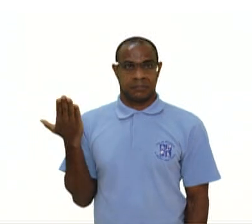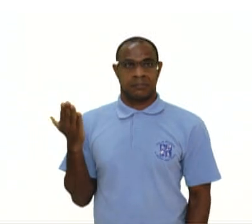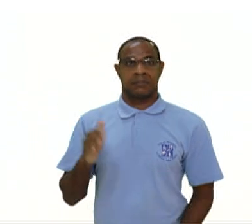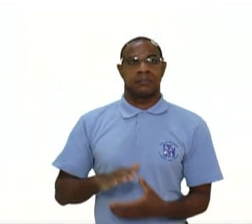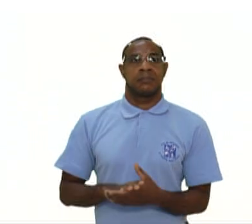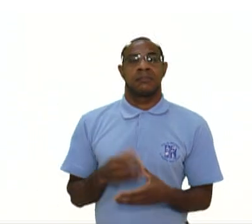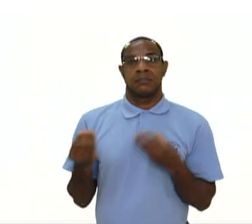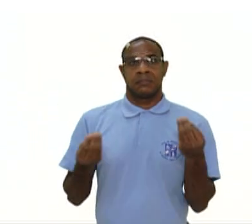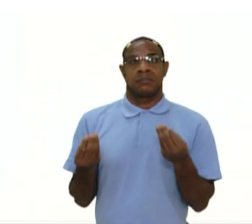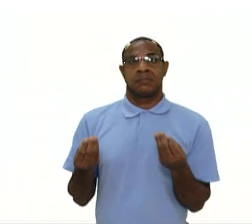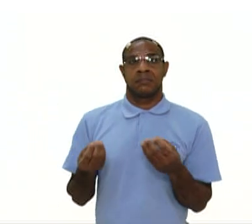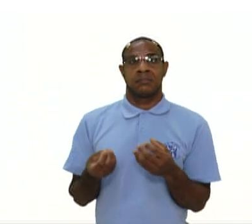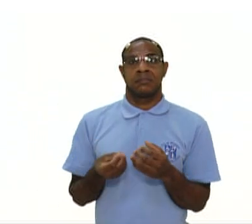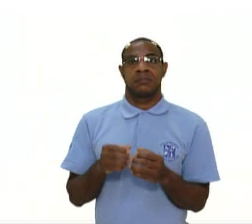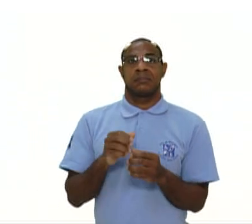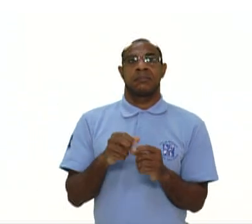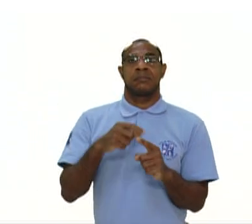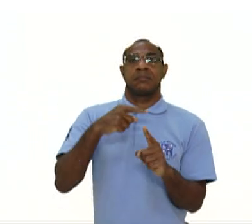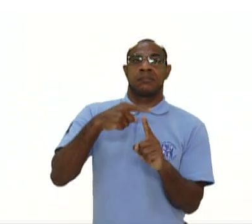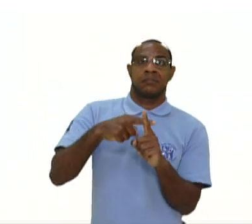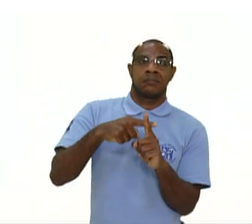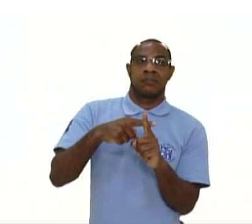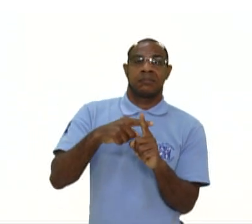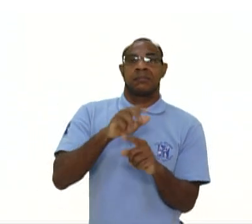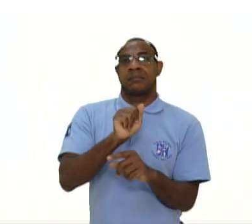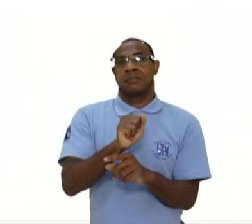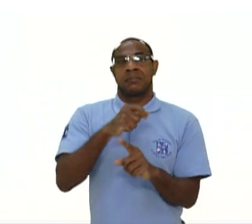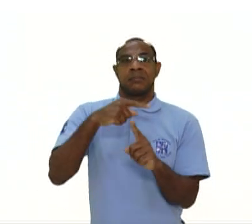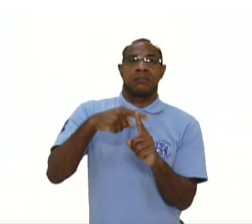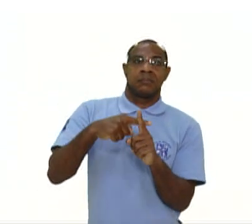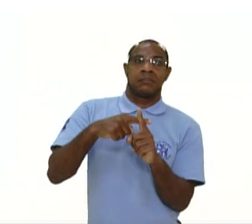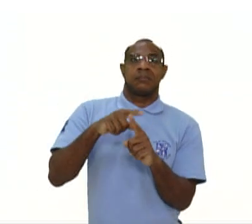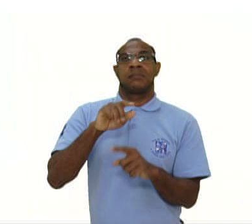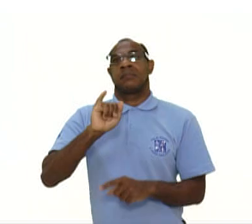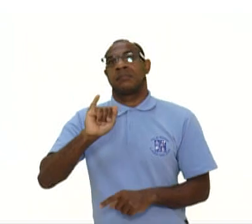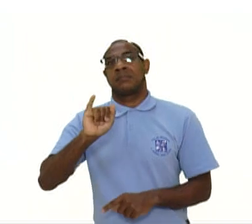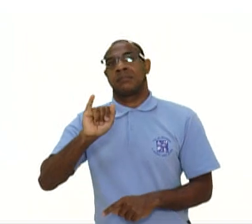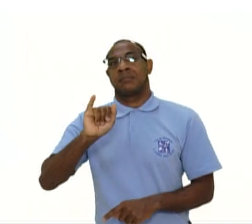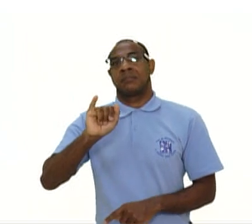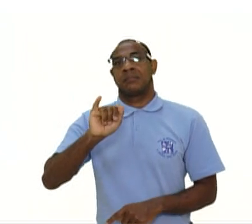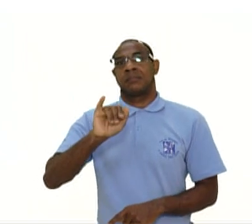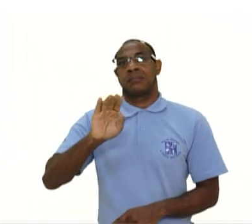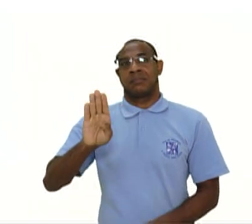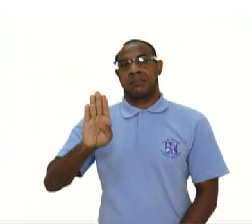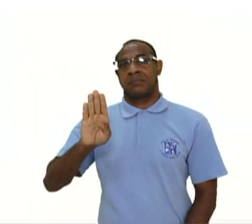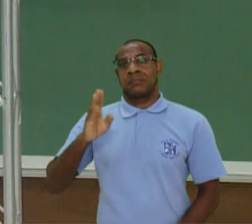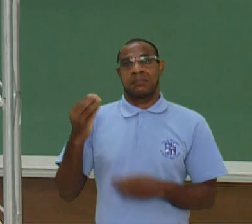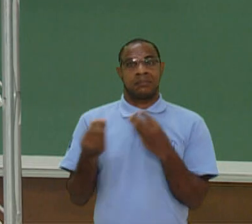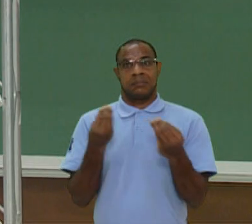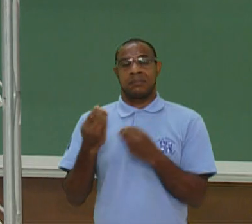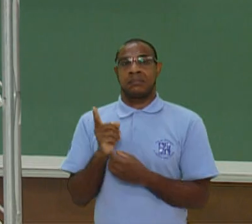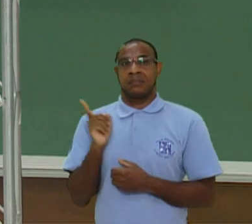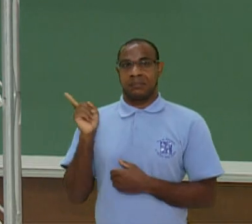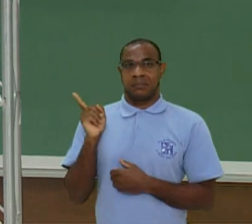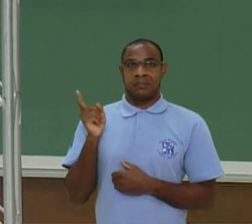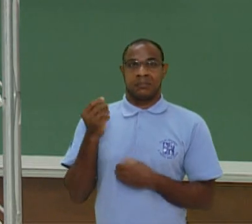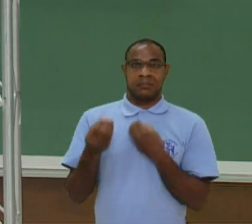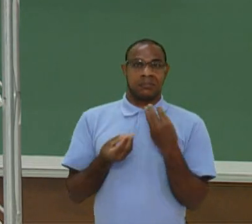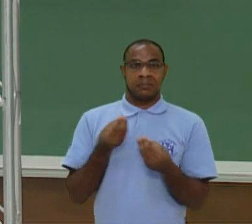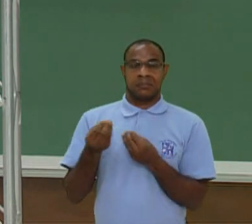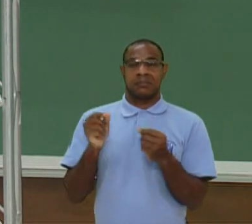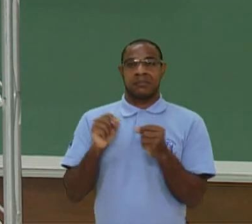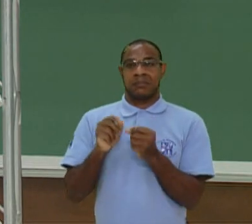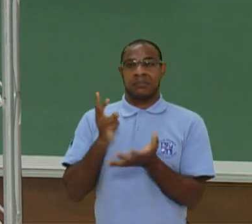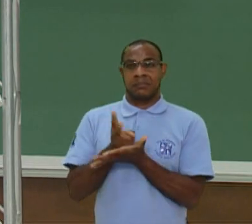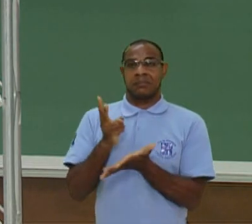Como que fizemos e como que devemos trabalhar daqui para frente nessas operações? Sempre que você for fazer uma adição, uma